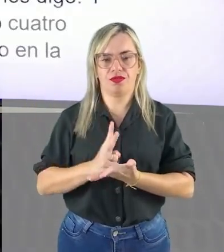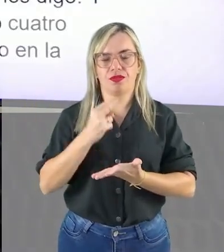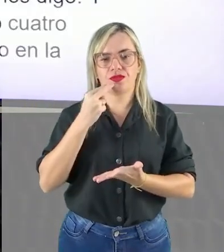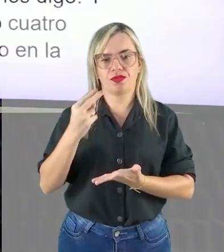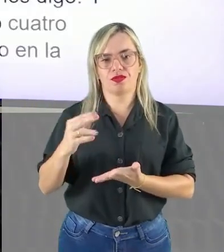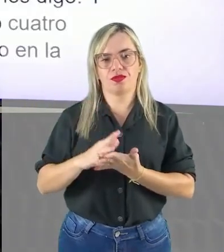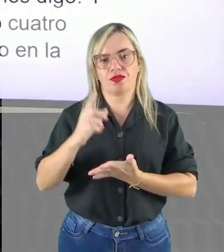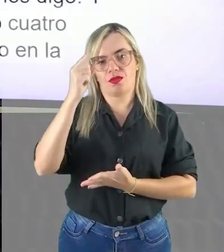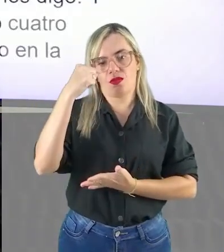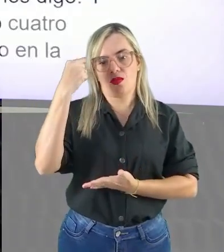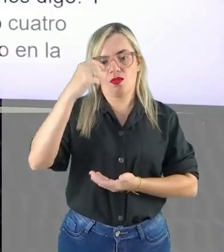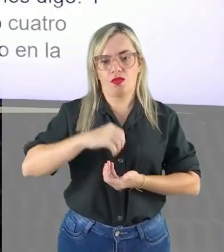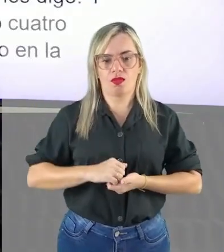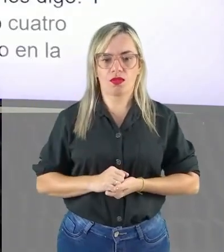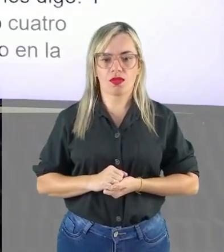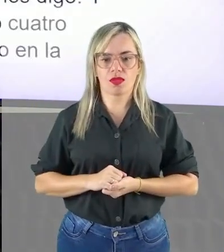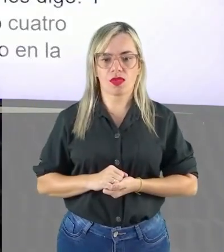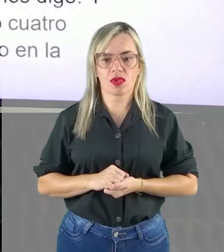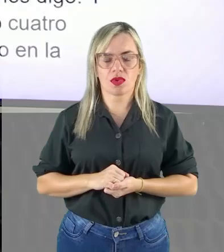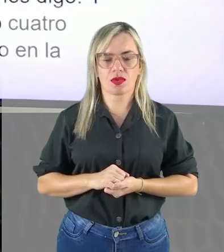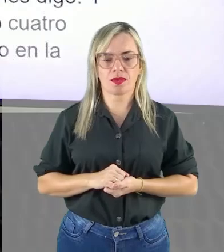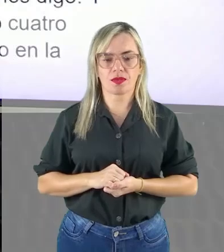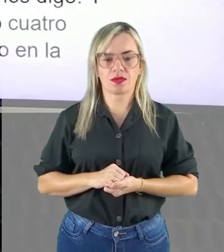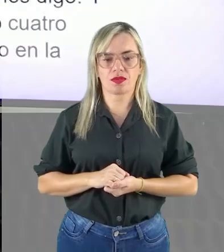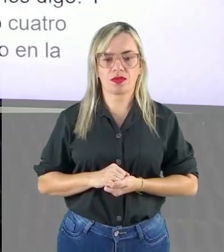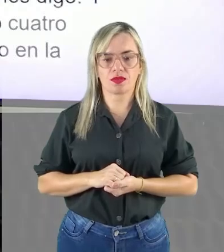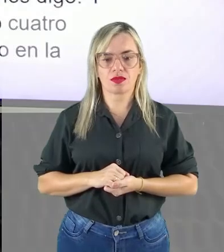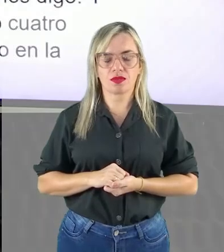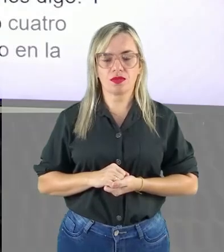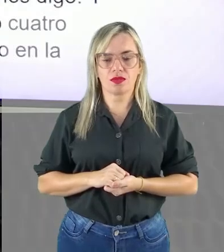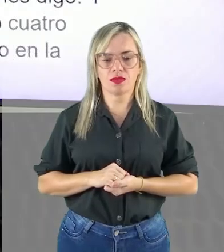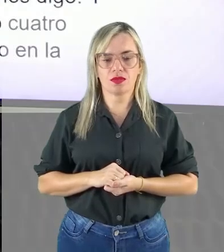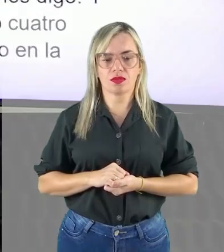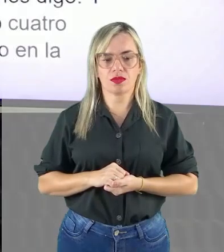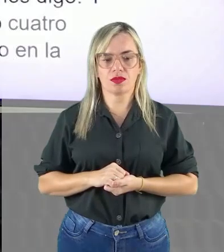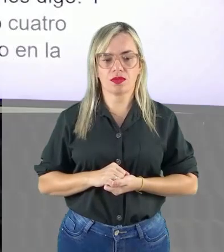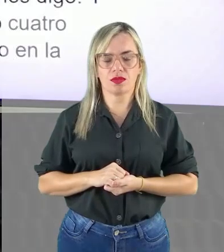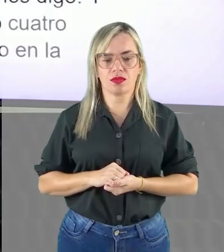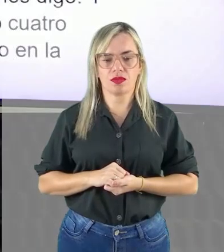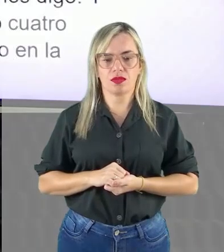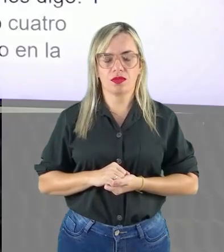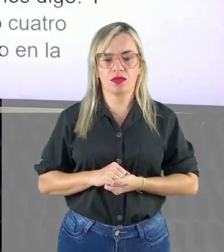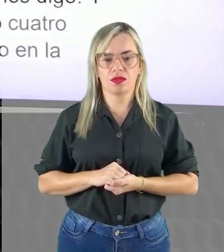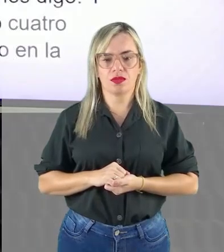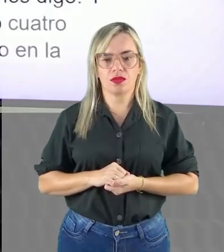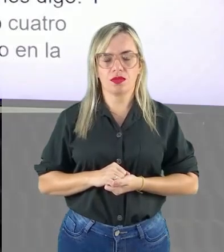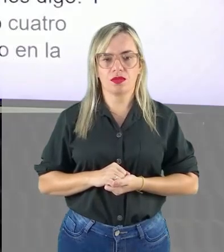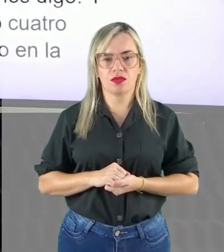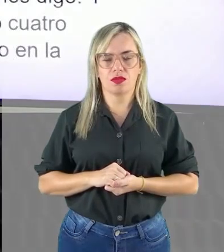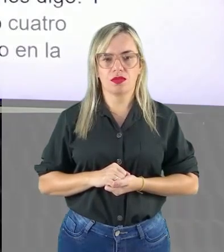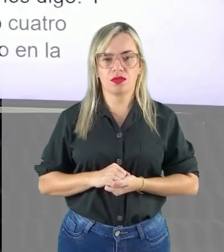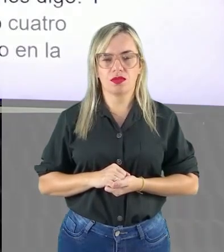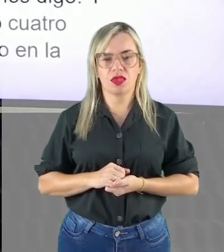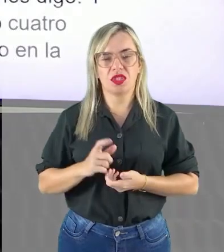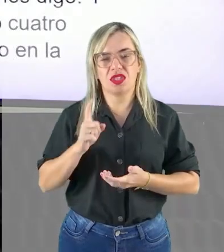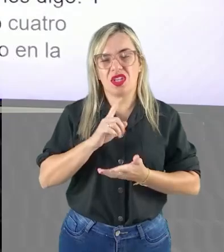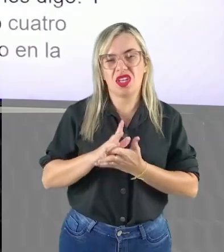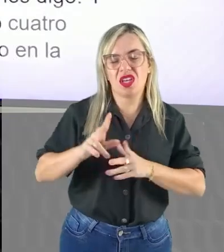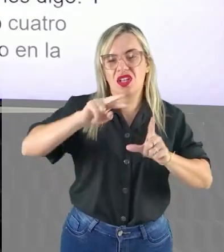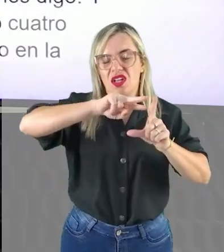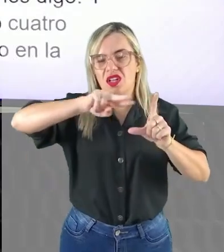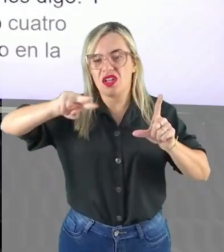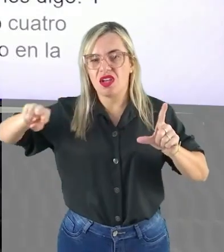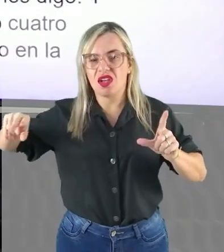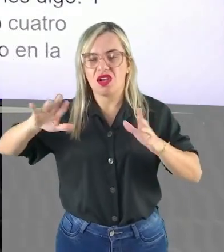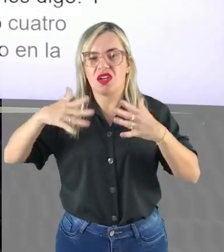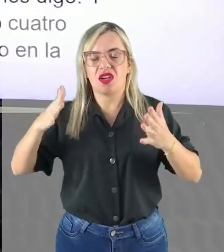No hablemos del obsoleto fax ou de las agendas ou los livros eletrônicos. Nem a televisão, nem o computador. E